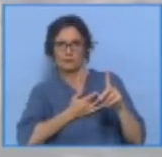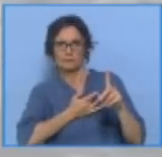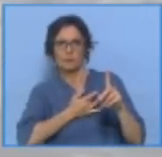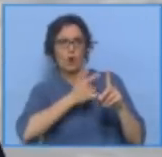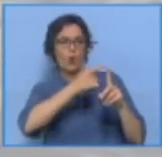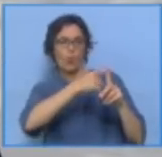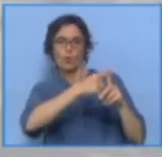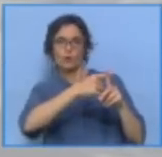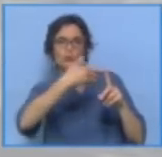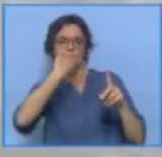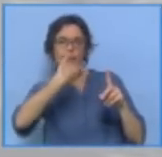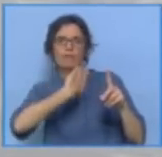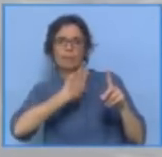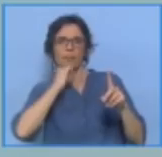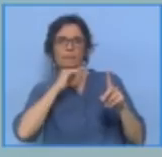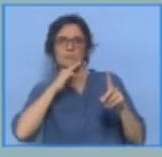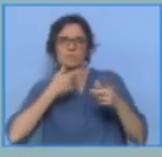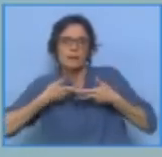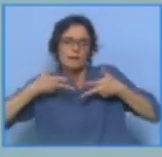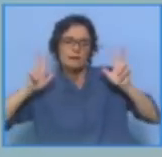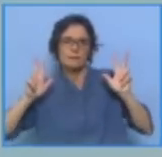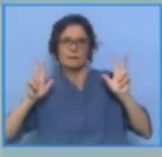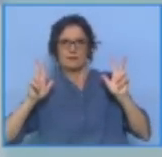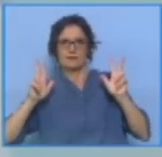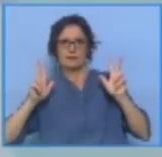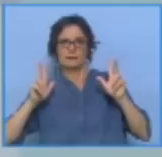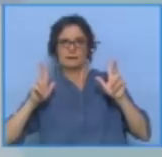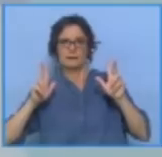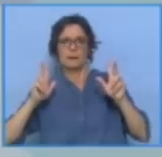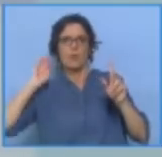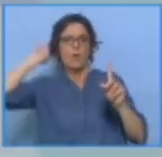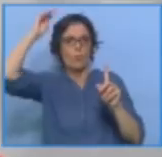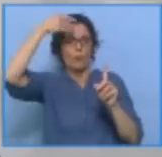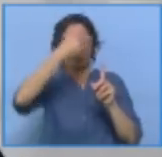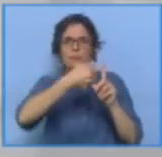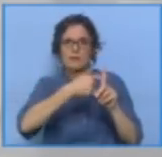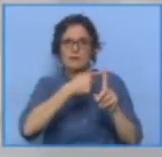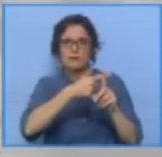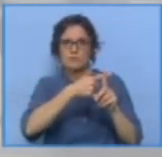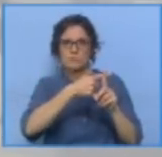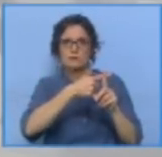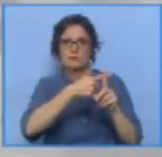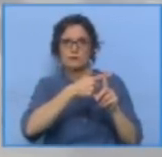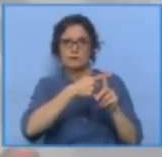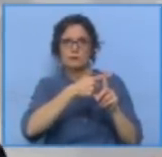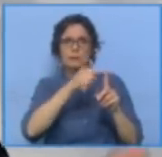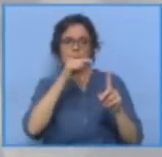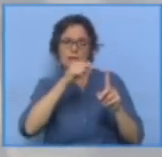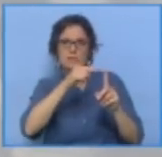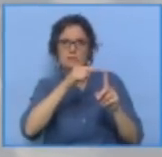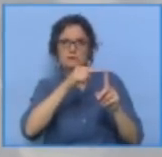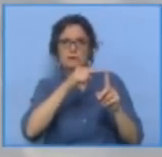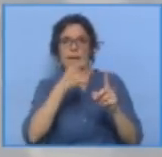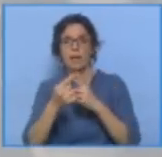oprime. O renunciar-se a si mesmo é mergulhar no batismo, é abrir-se ao outro, é entrar dentro da lógica